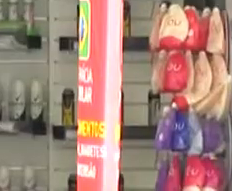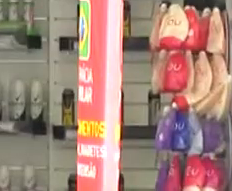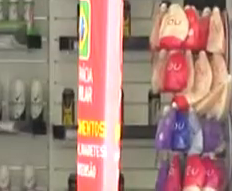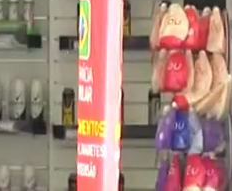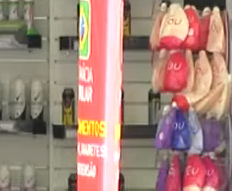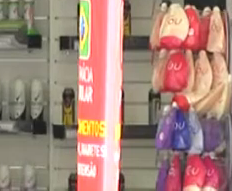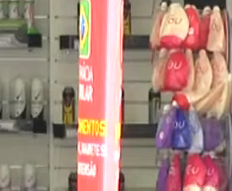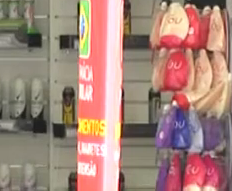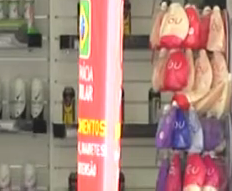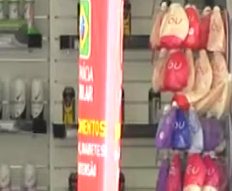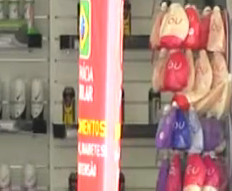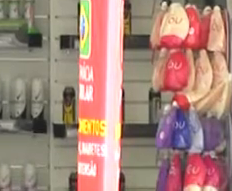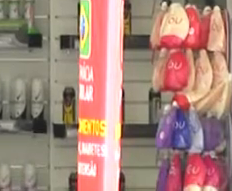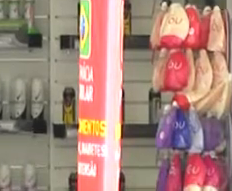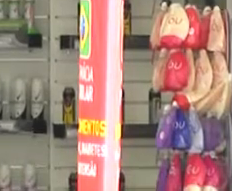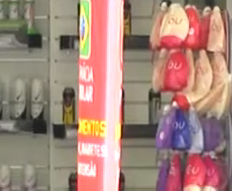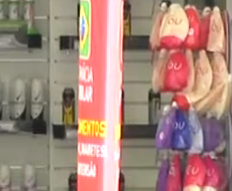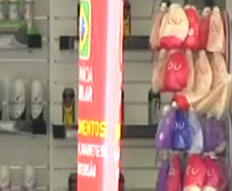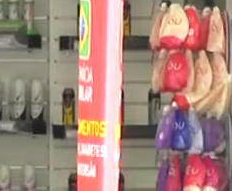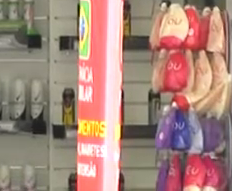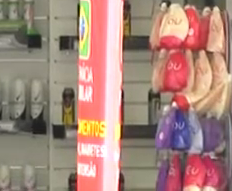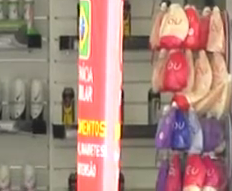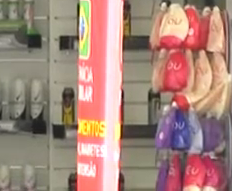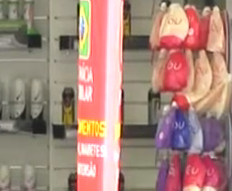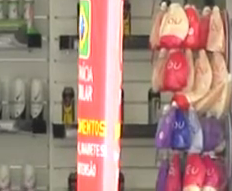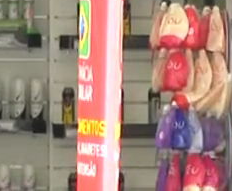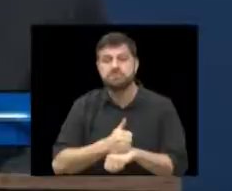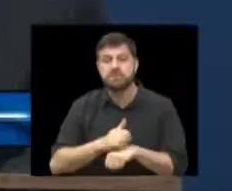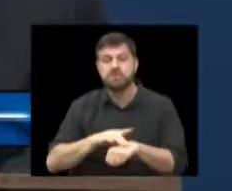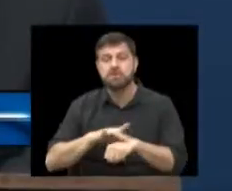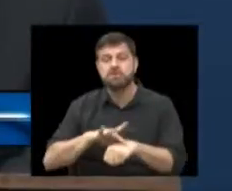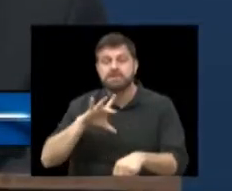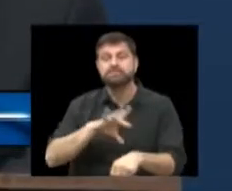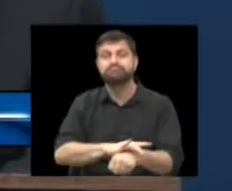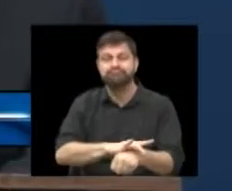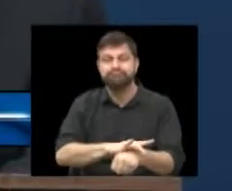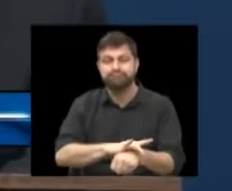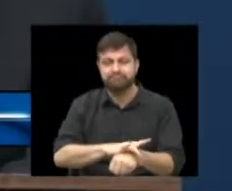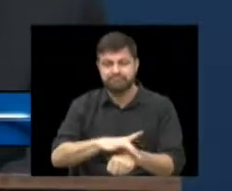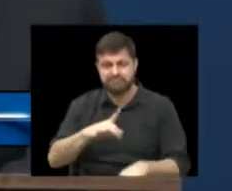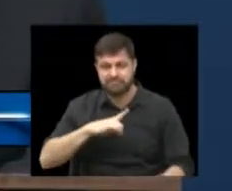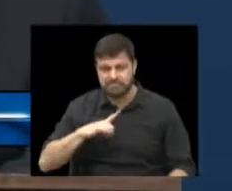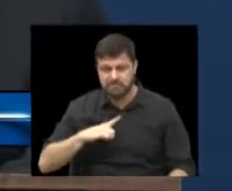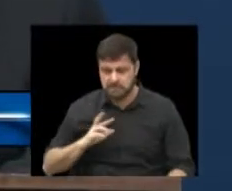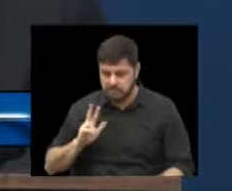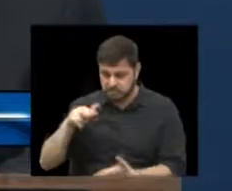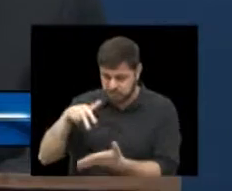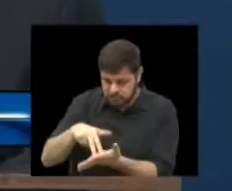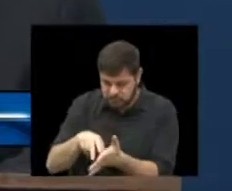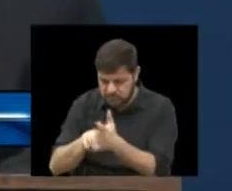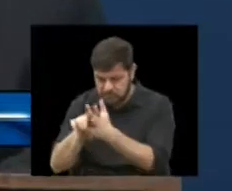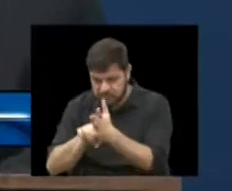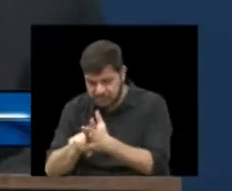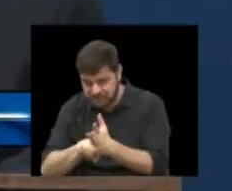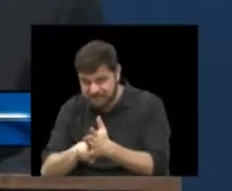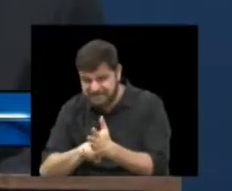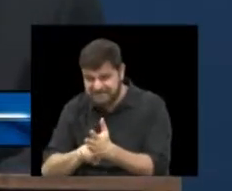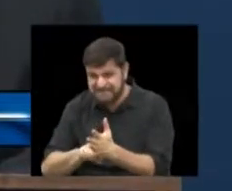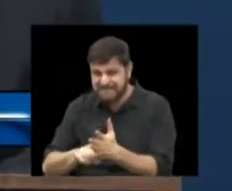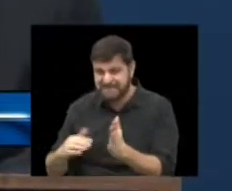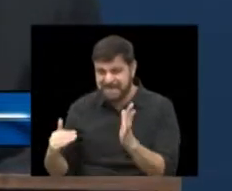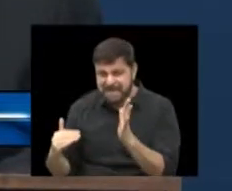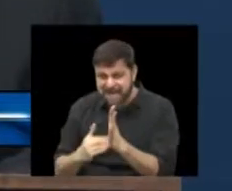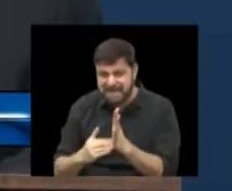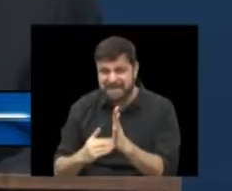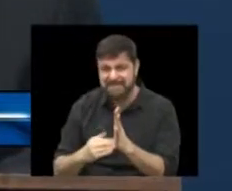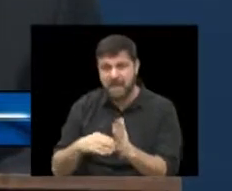com 12 farmacêuticos para fiscalizar 1.200 estabelecimentos. Tem inspeção que dura de 5 a 8 dias, como é o caso das